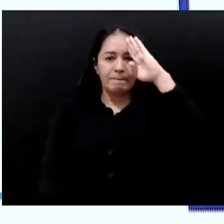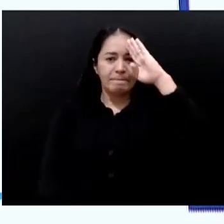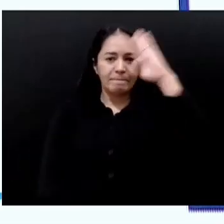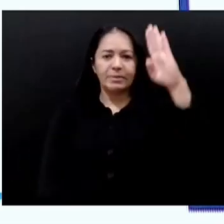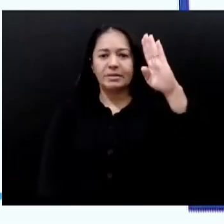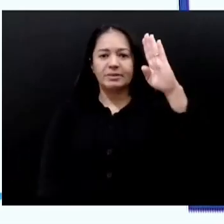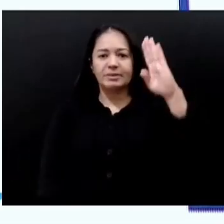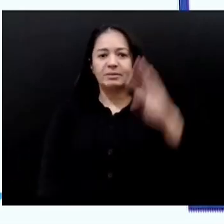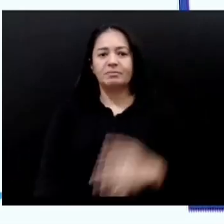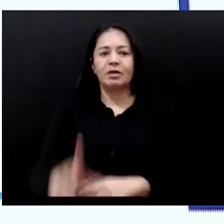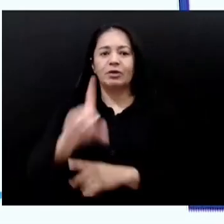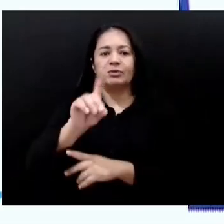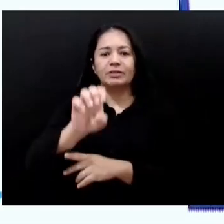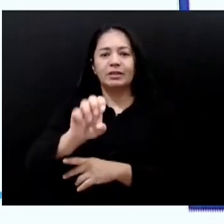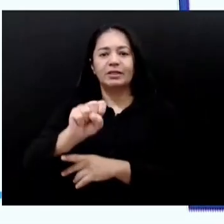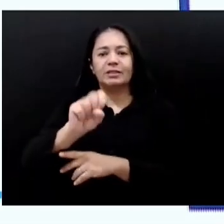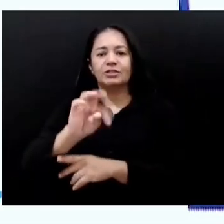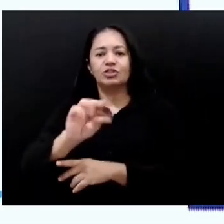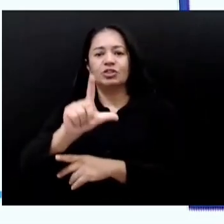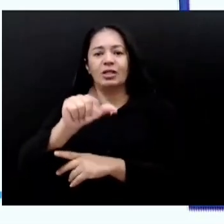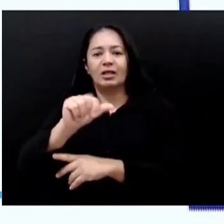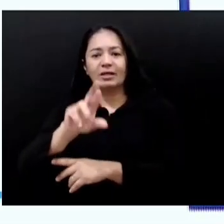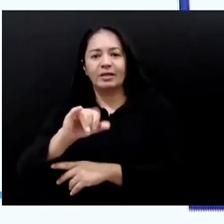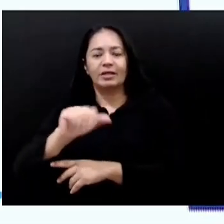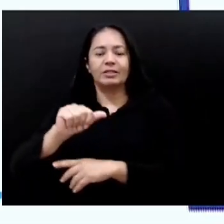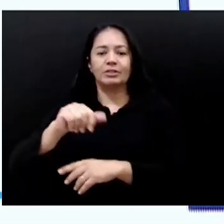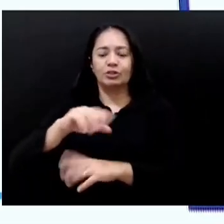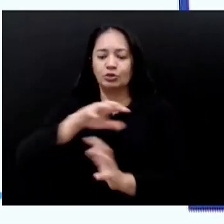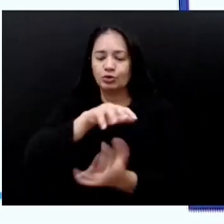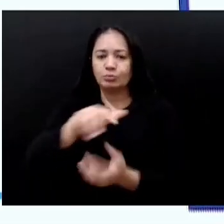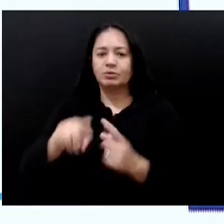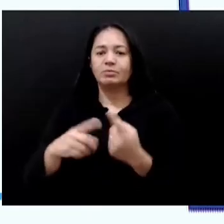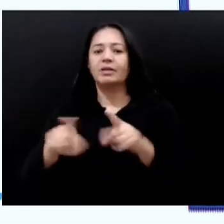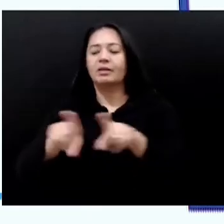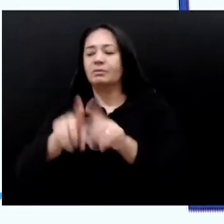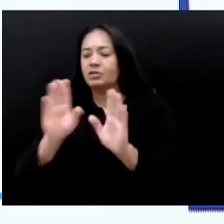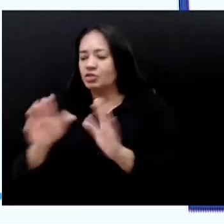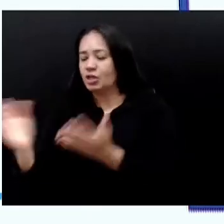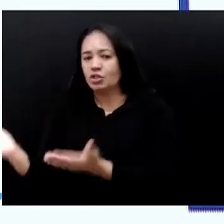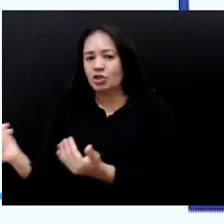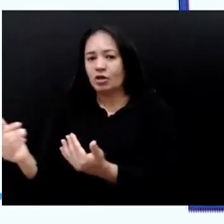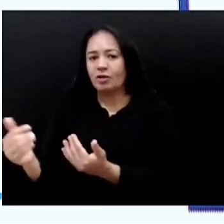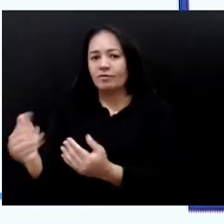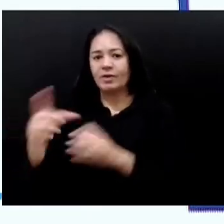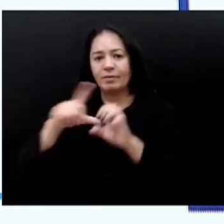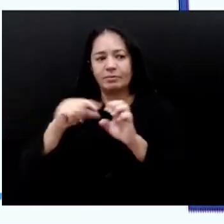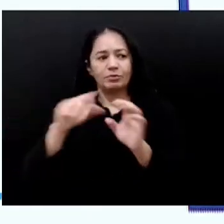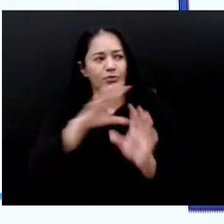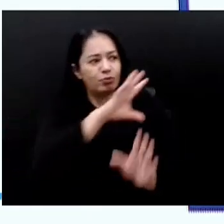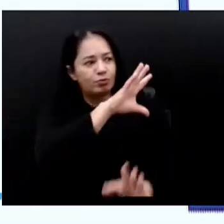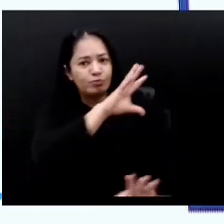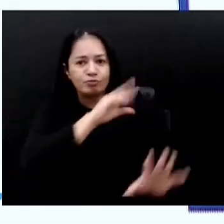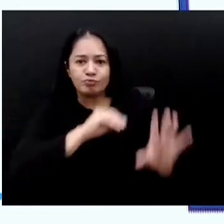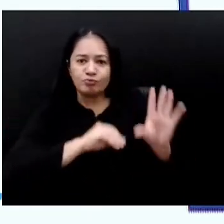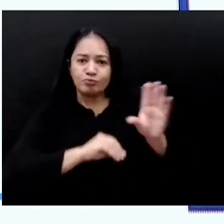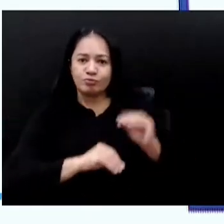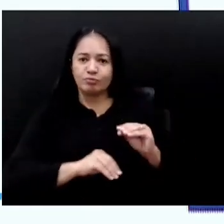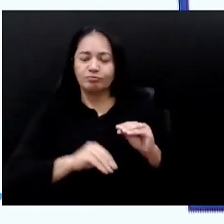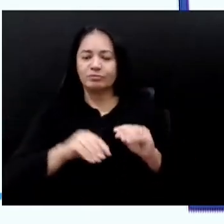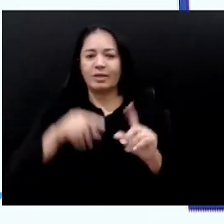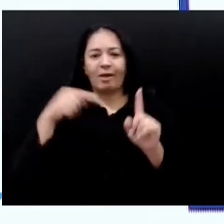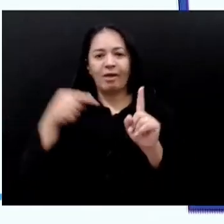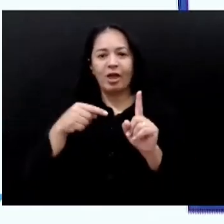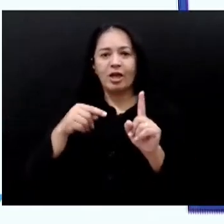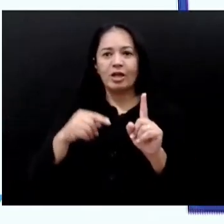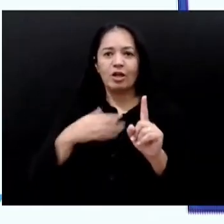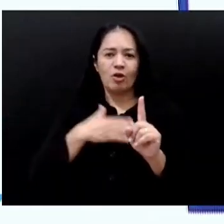mas também serviu como inspiração para muitos jovens empreendedores. Arthur não se contenta apenas com um legado